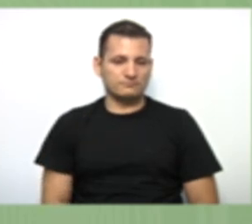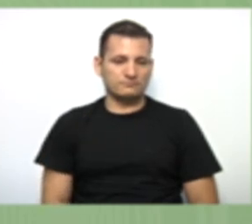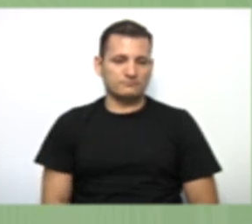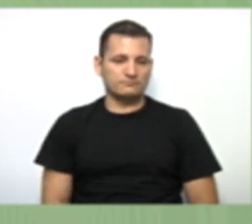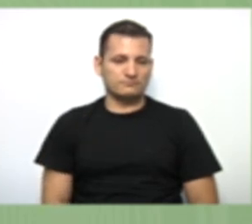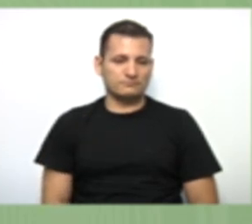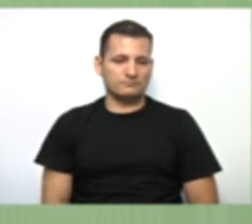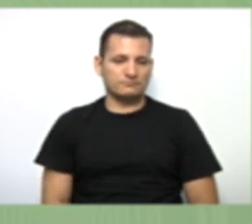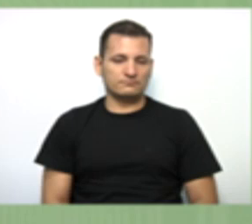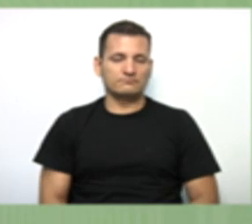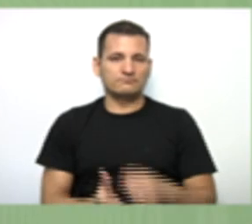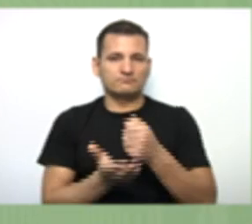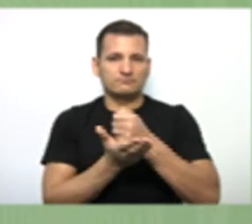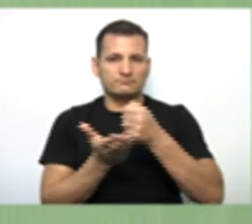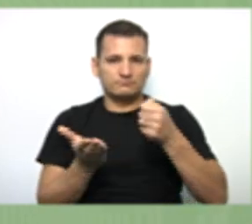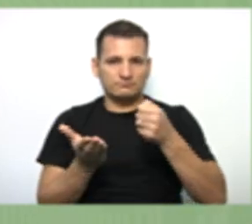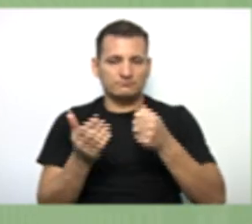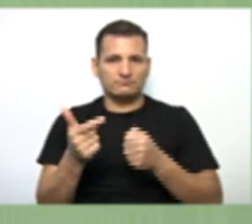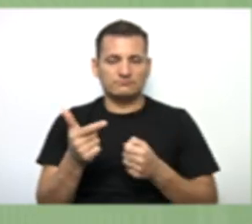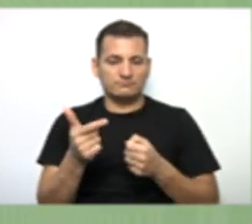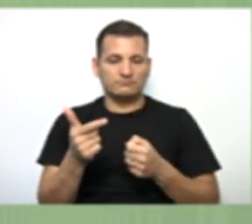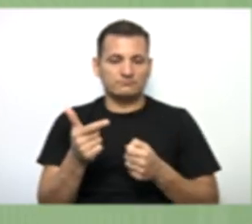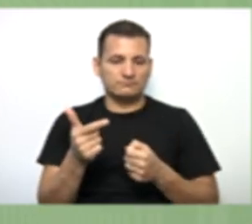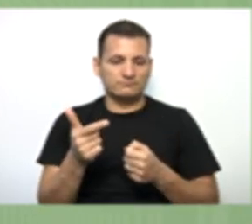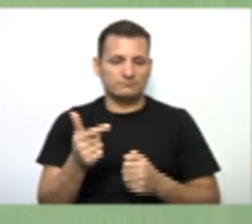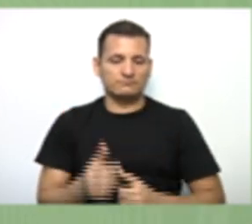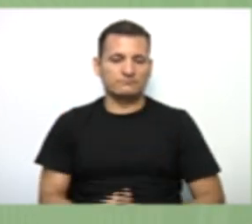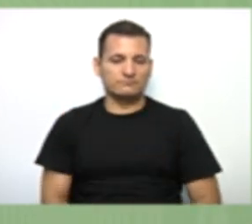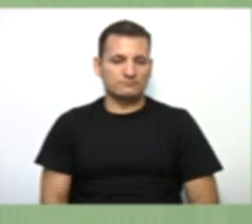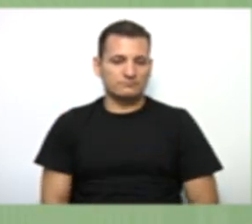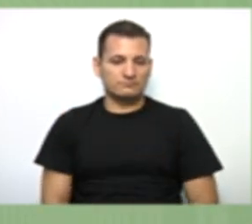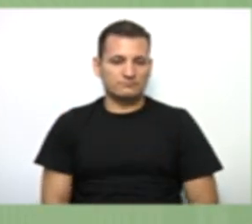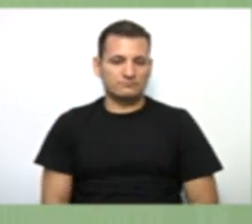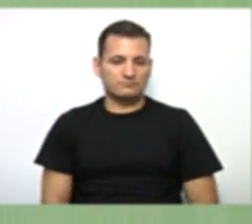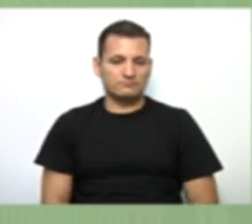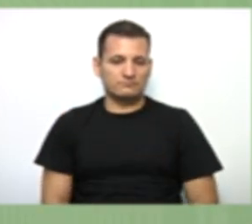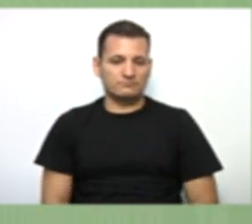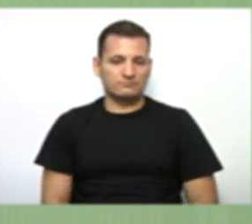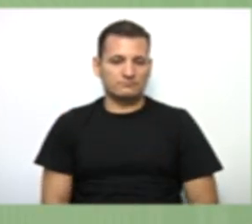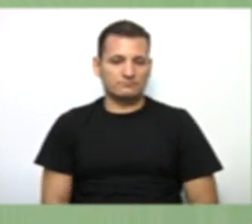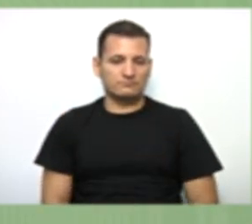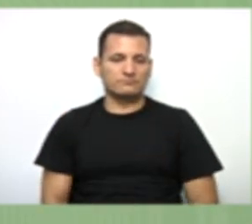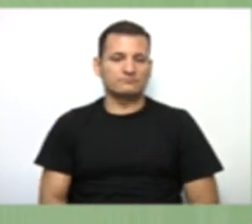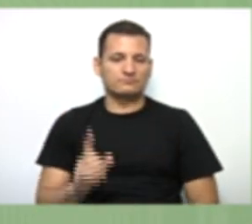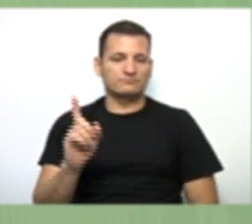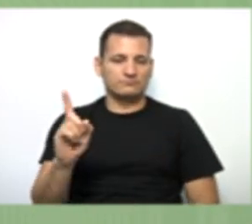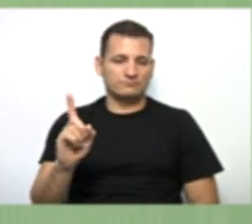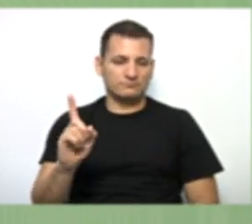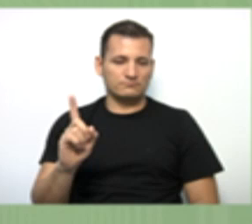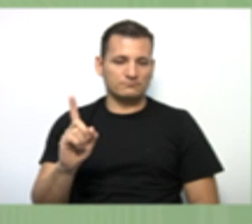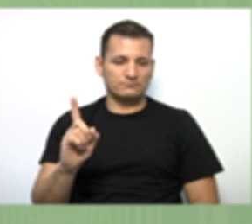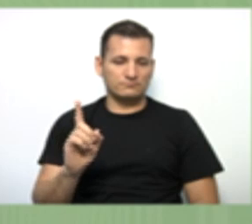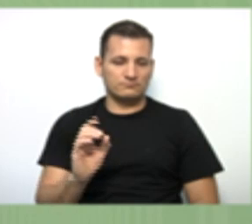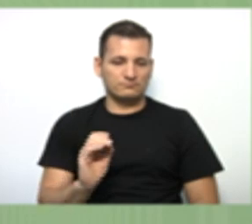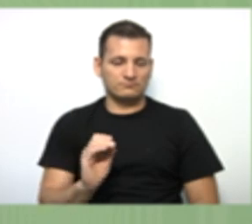Na base 2. Eu começo a contar o contrário. 1, 0,